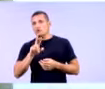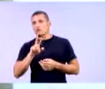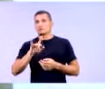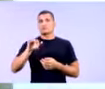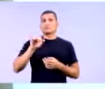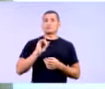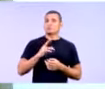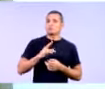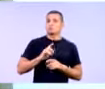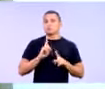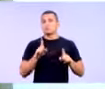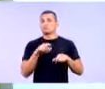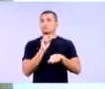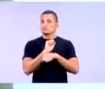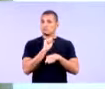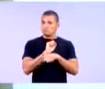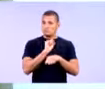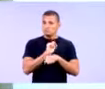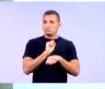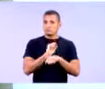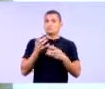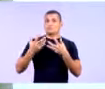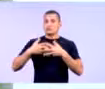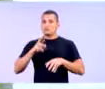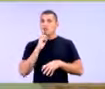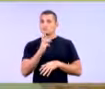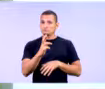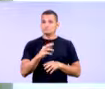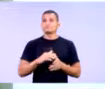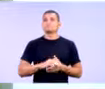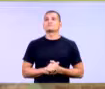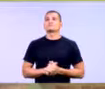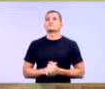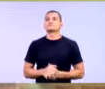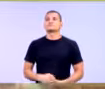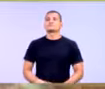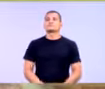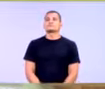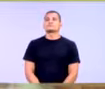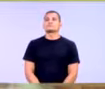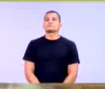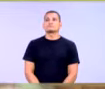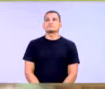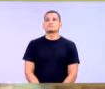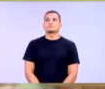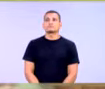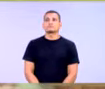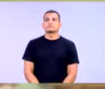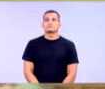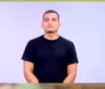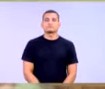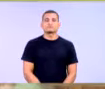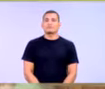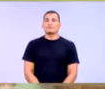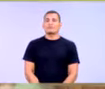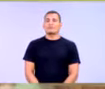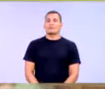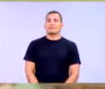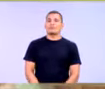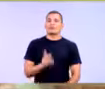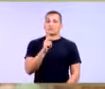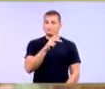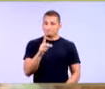que esperar a regulamentação do IFRO. Exatamente. Então, como a professora falou, nós temos aí uma comissão